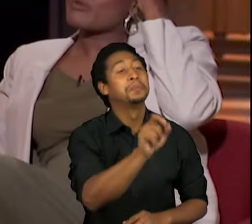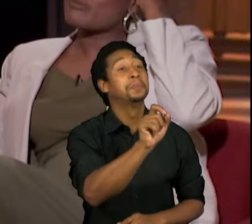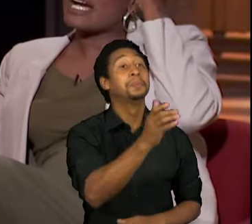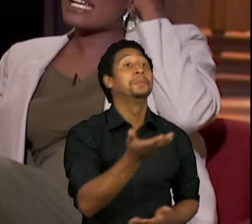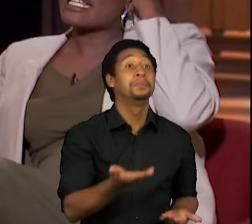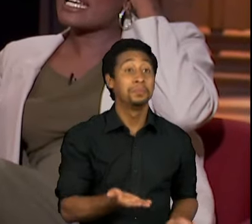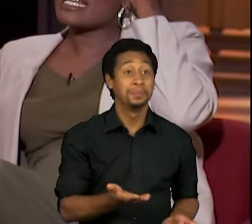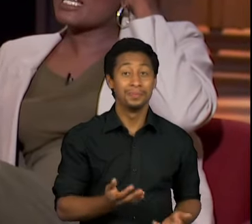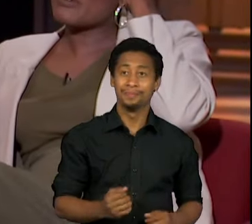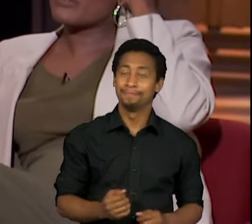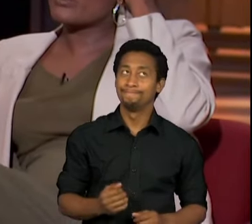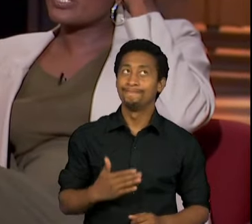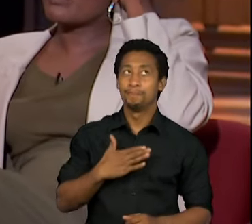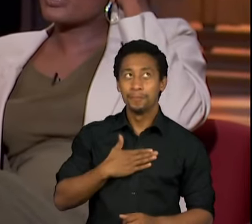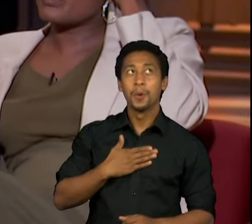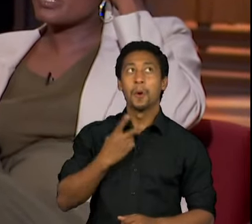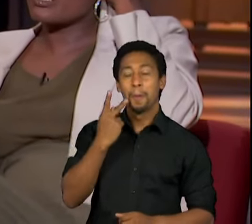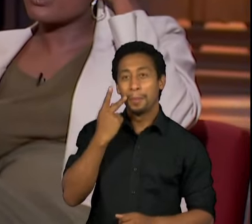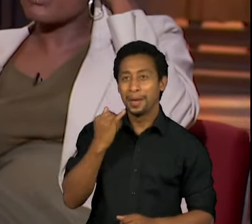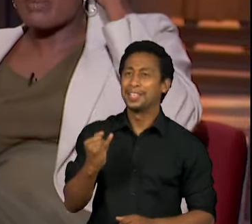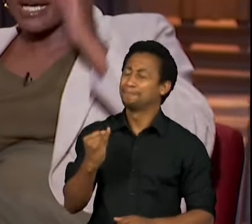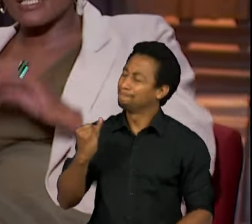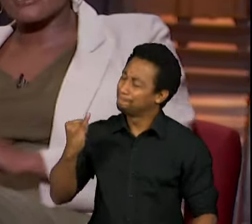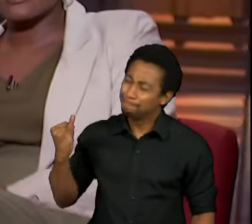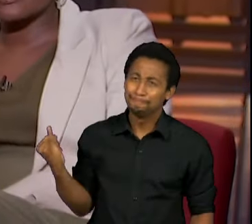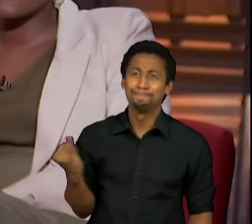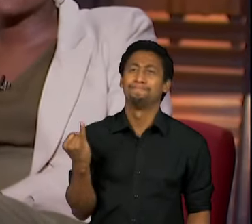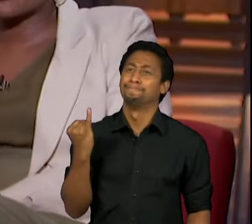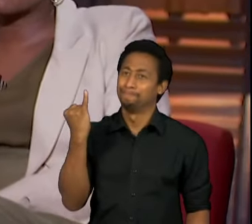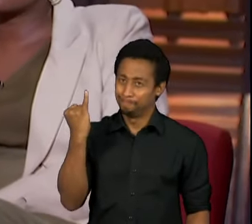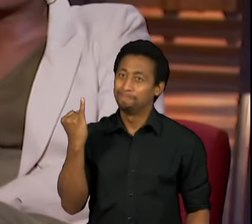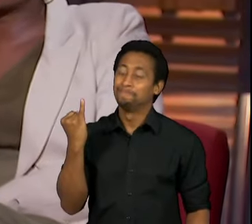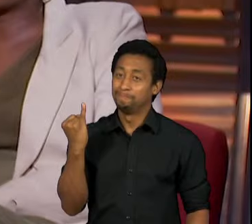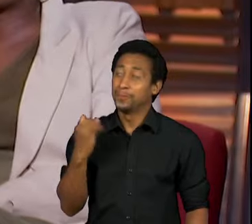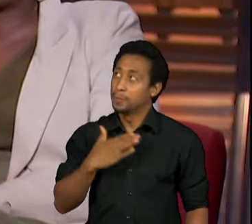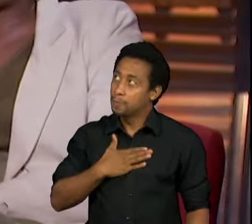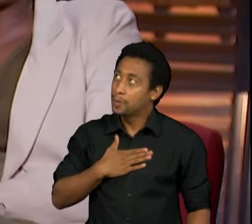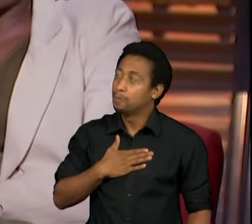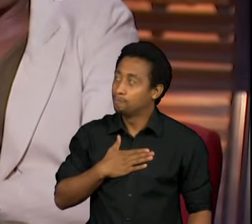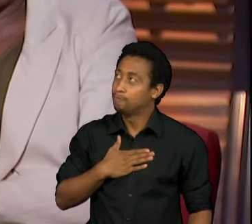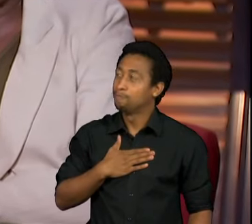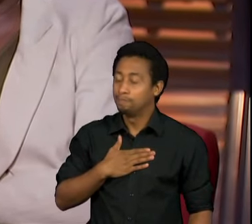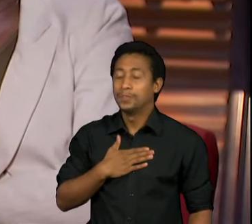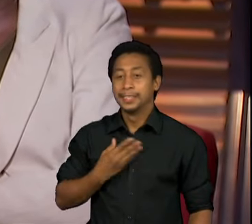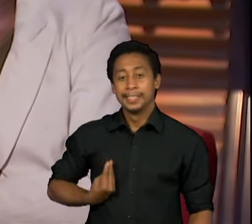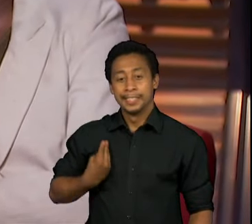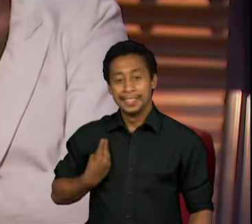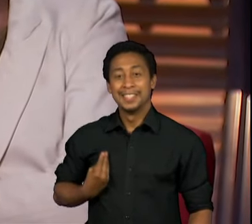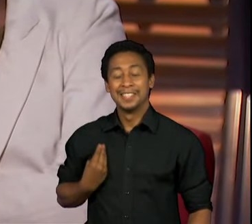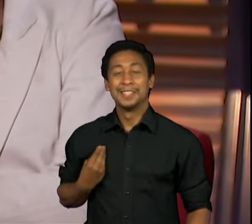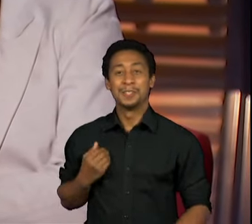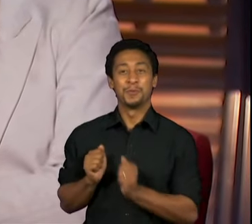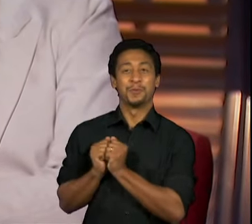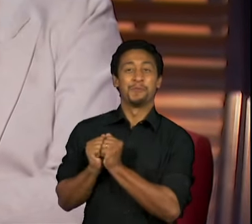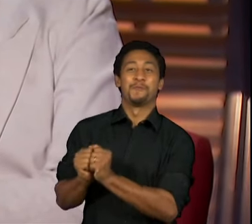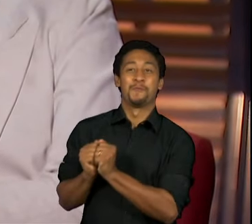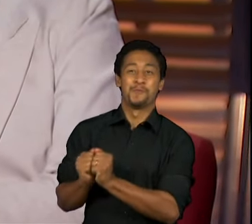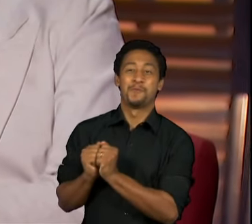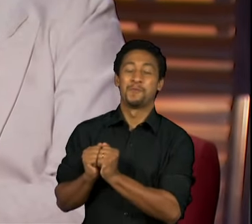o meu pai ele é uma figura muito importante como pai ele foi um pai muito presente o pai muito